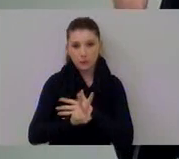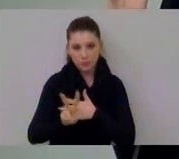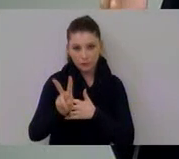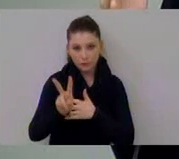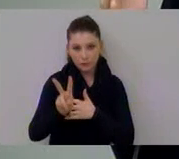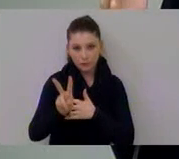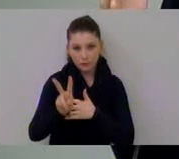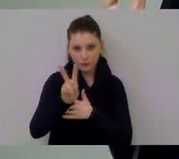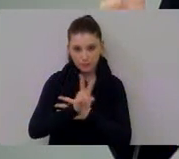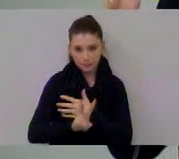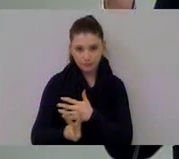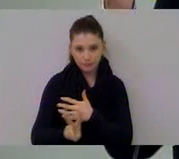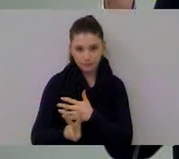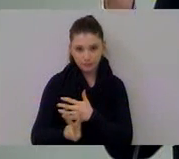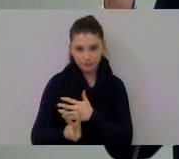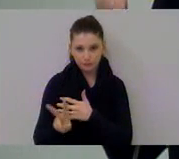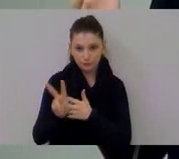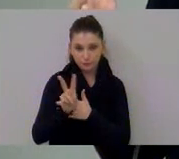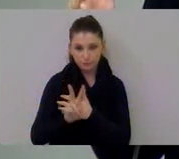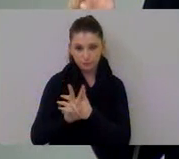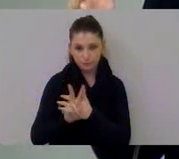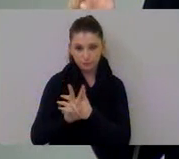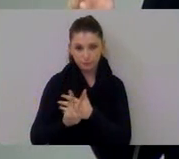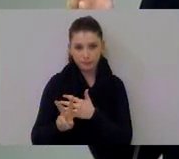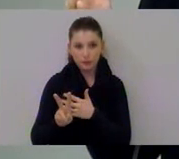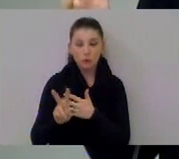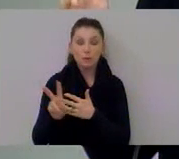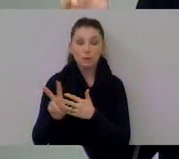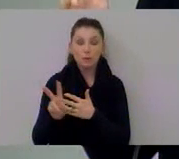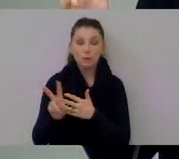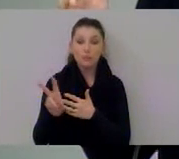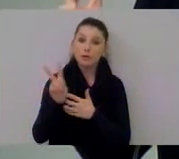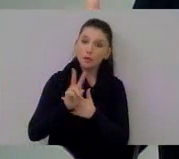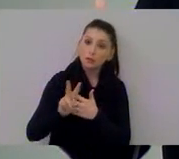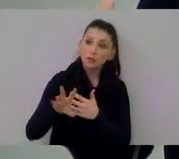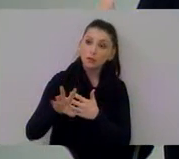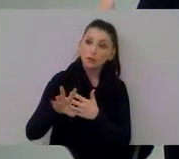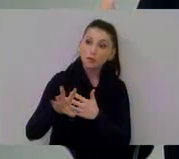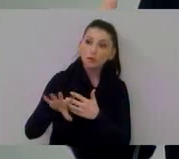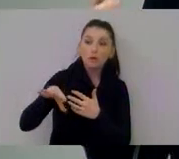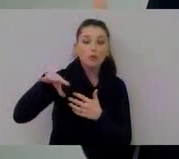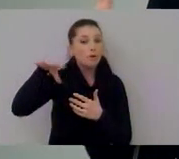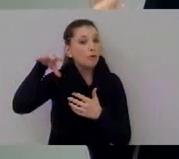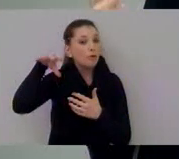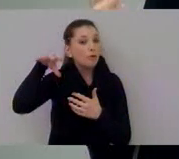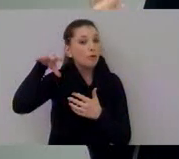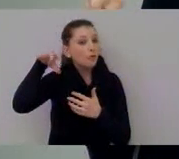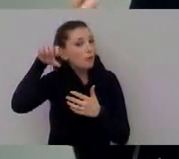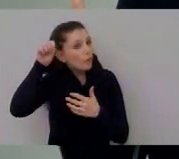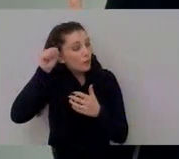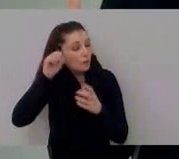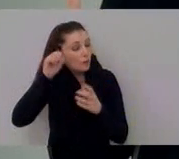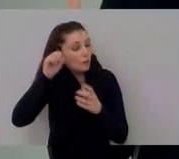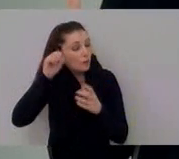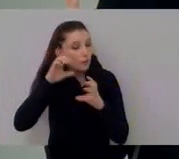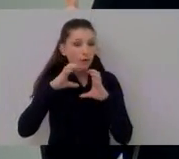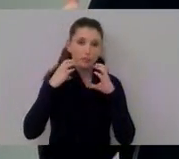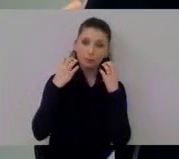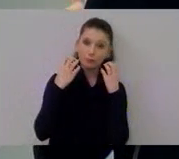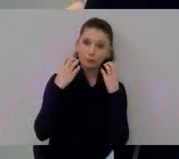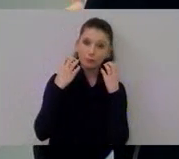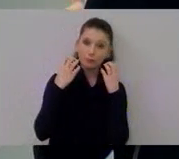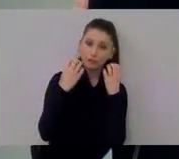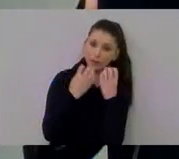O vereador ouve a comunidade, vai no executivo